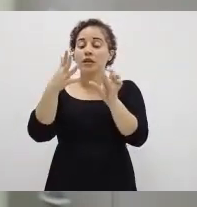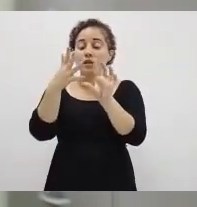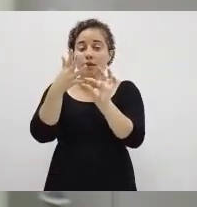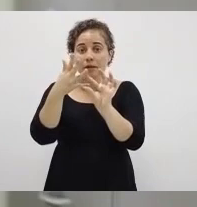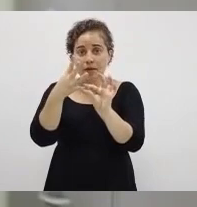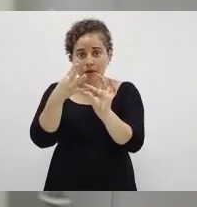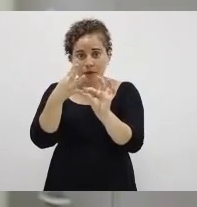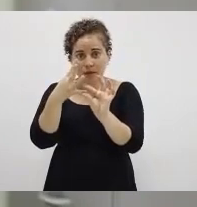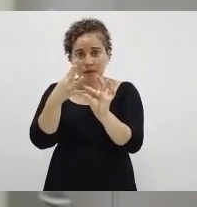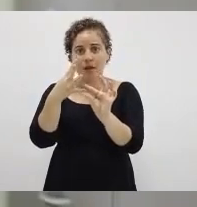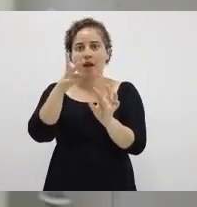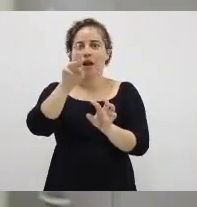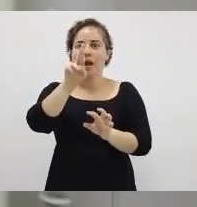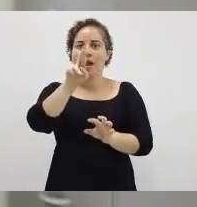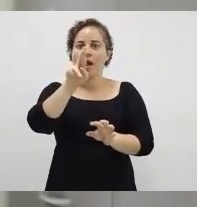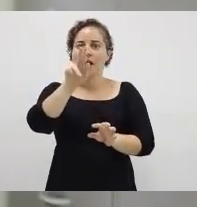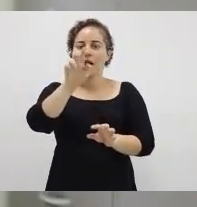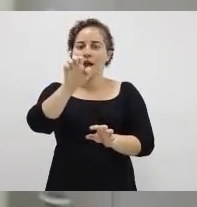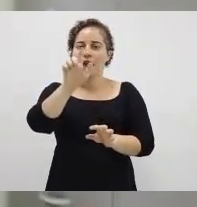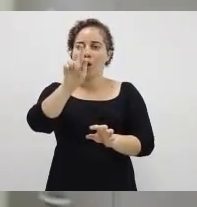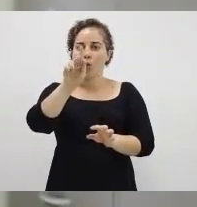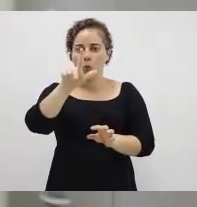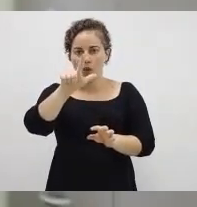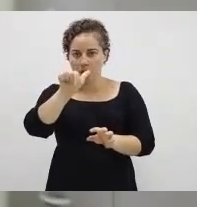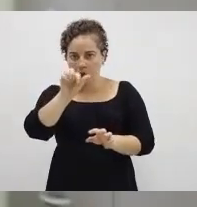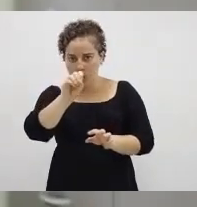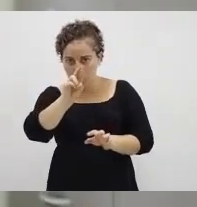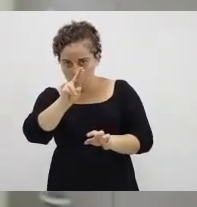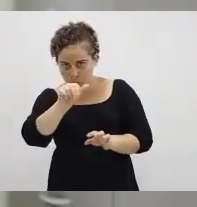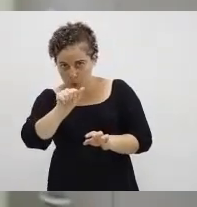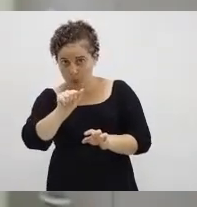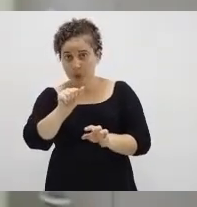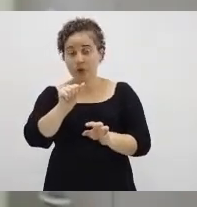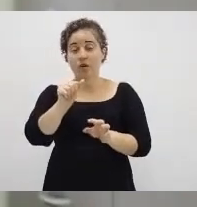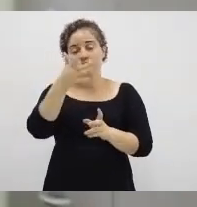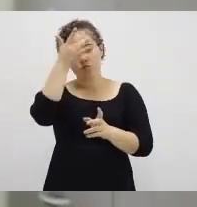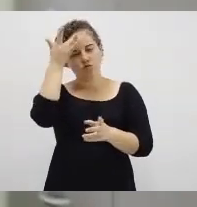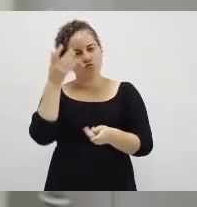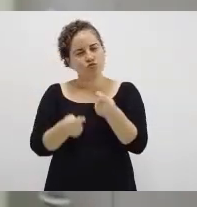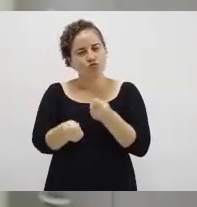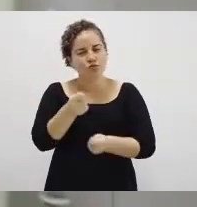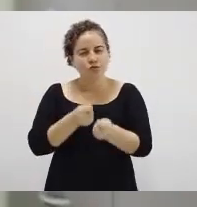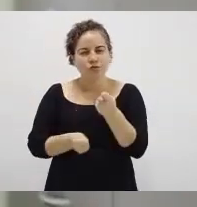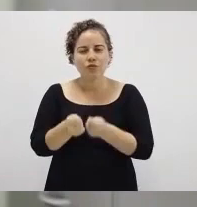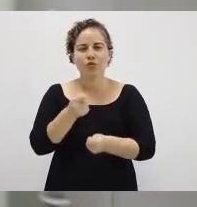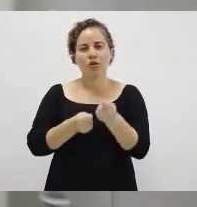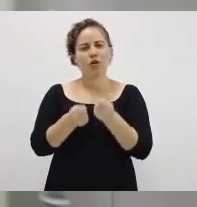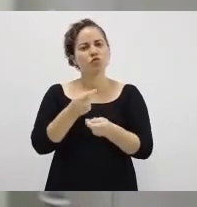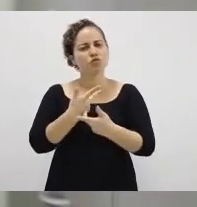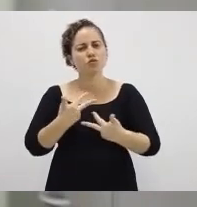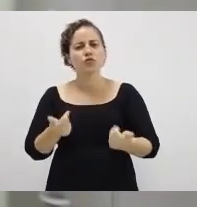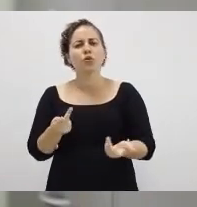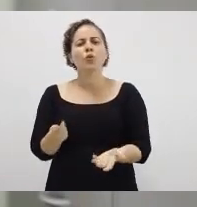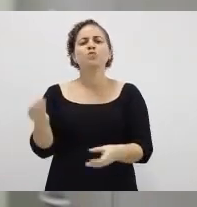função reguladora. O governo regula os abusos que podem acontecer